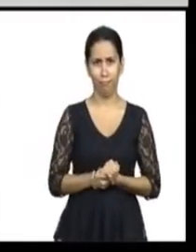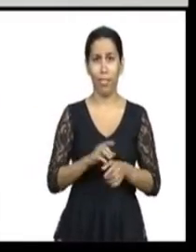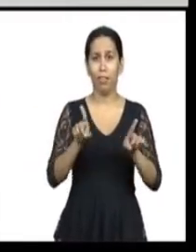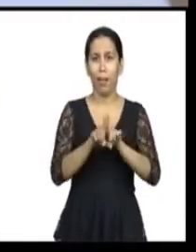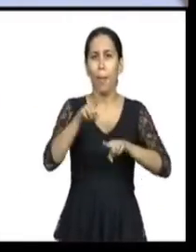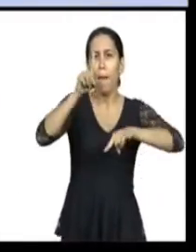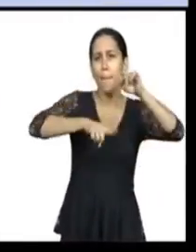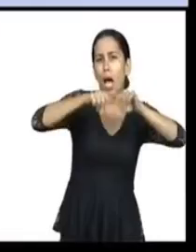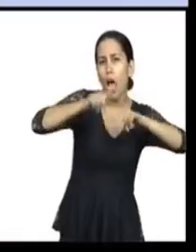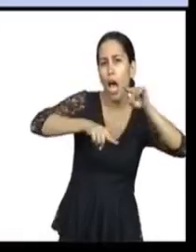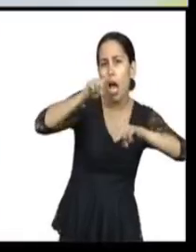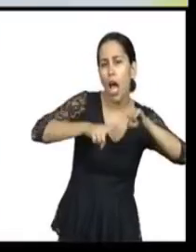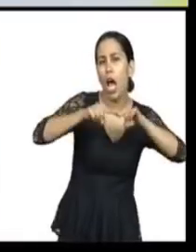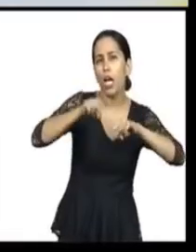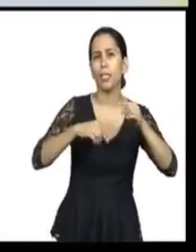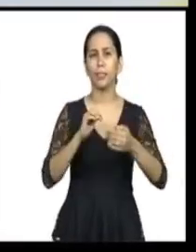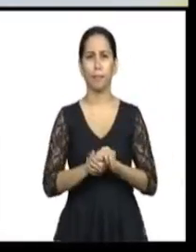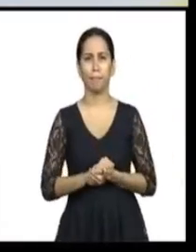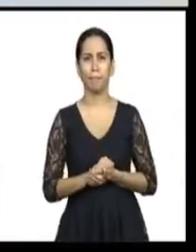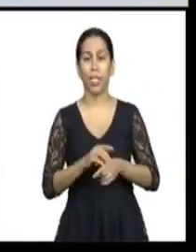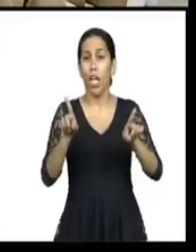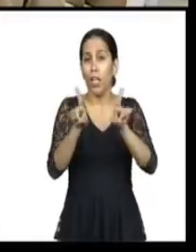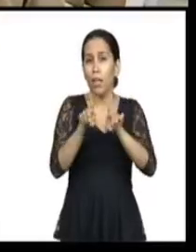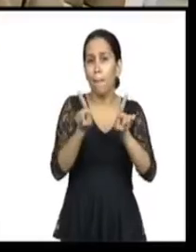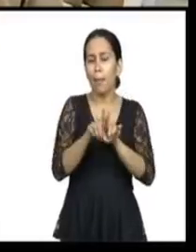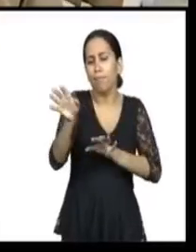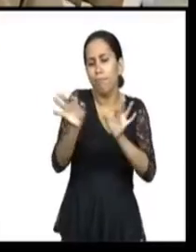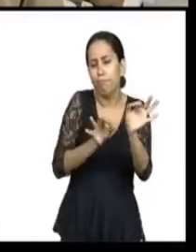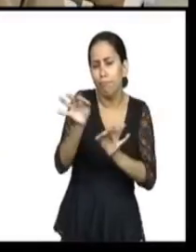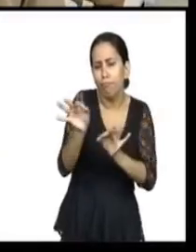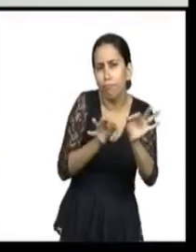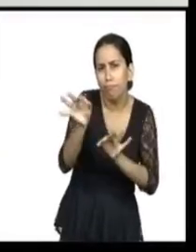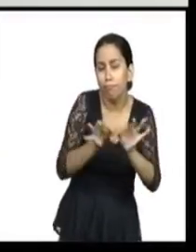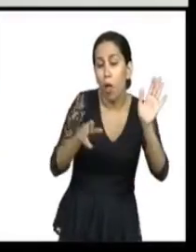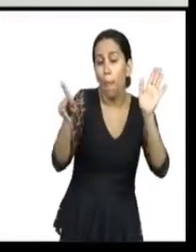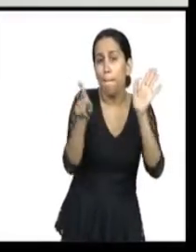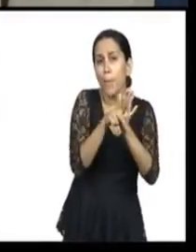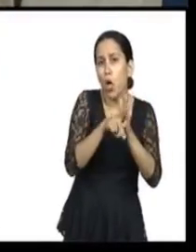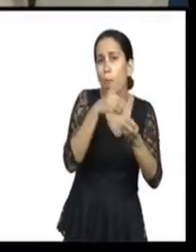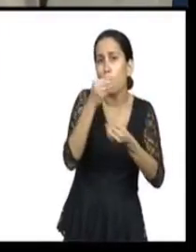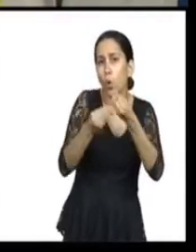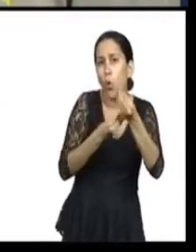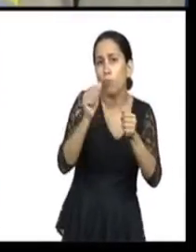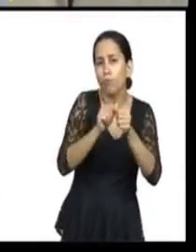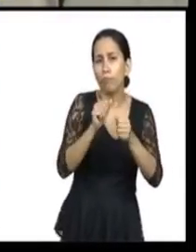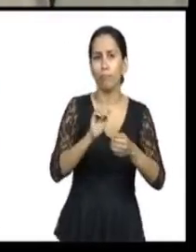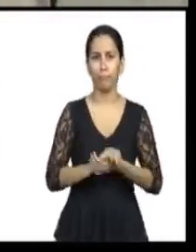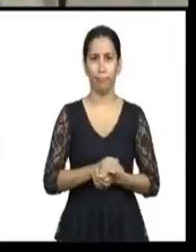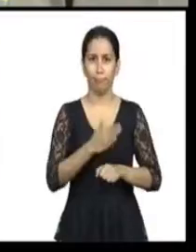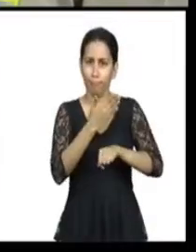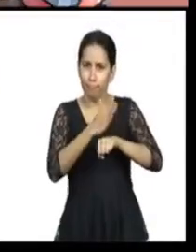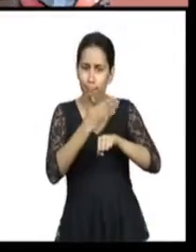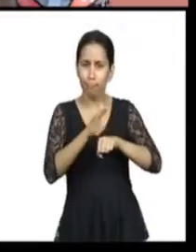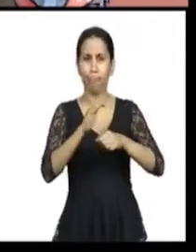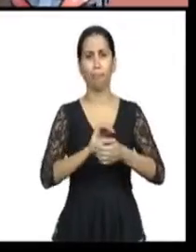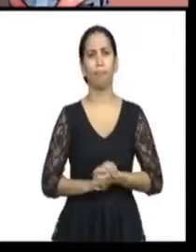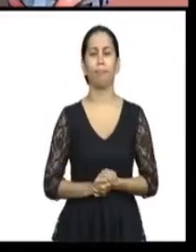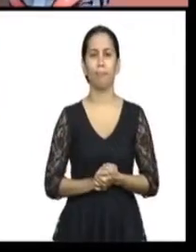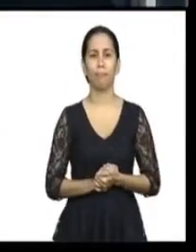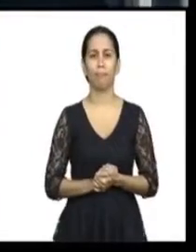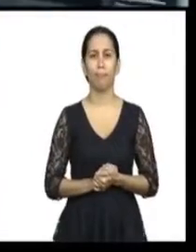de um plano de trânsito próprio para cada mina, o valor do treinamento e reciclagem dos motoristas e